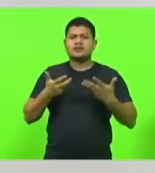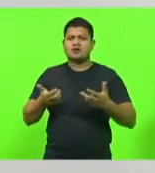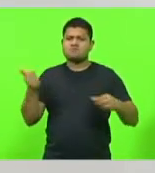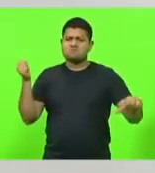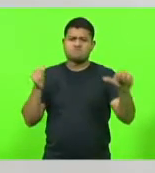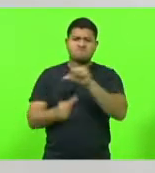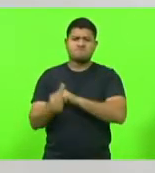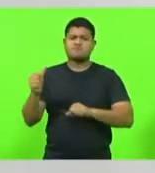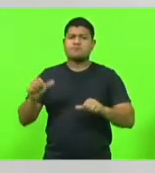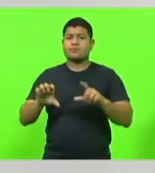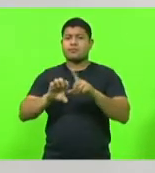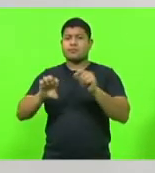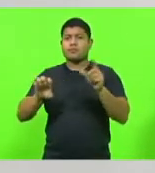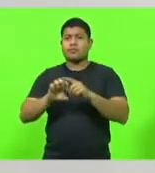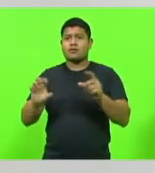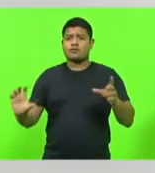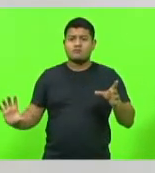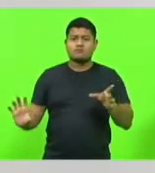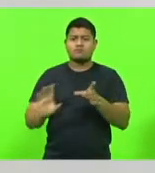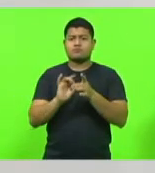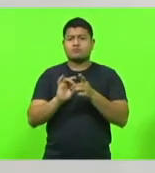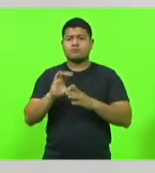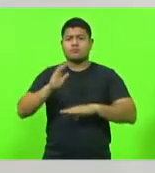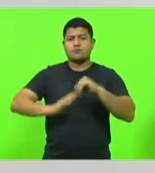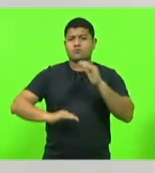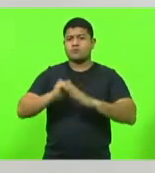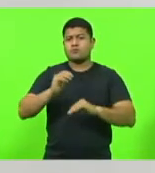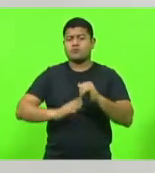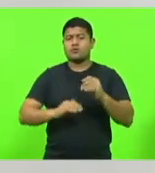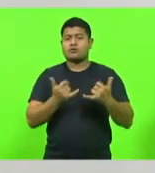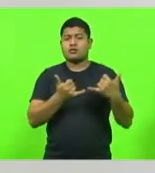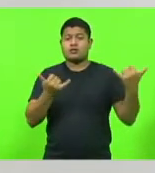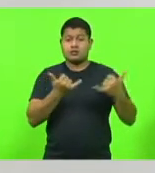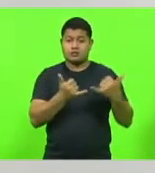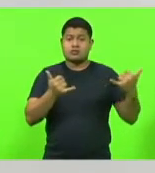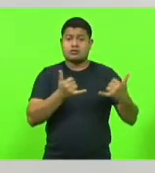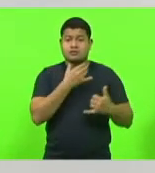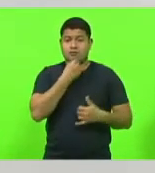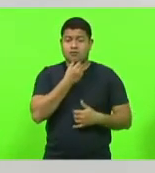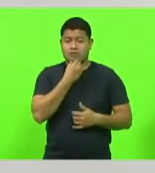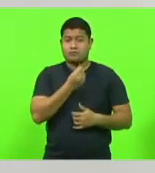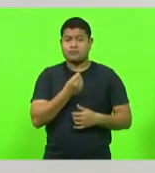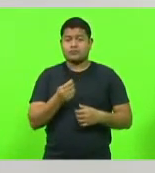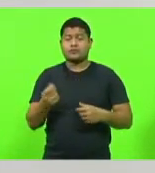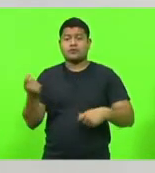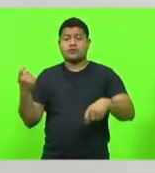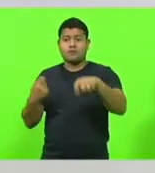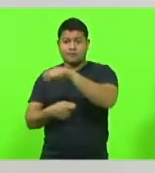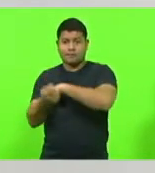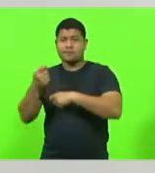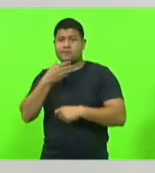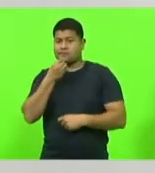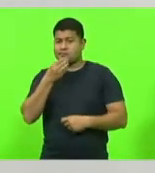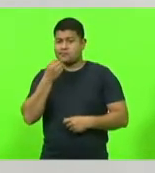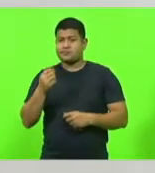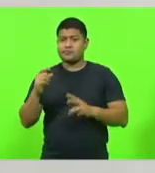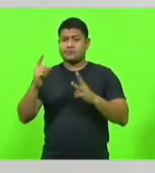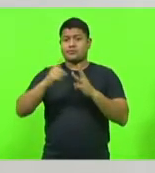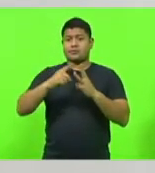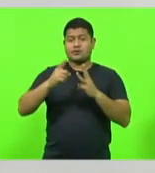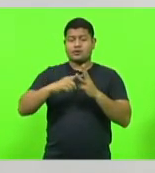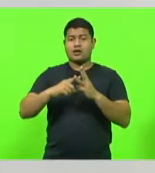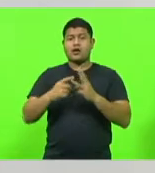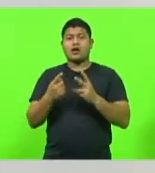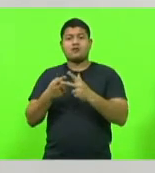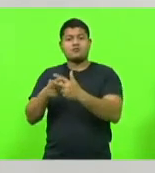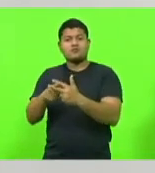empreender uniu as habilidades de um eletricista, de um administrador e de um mecânico em